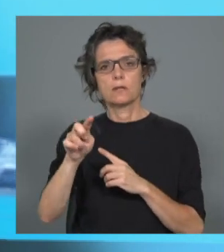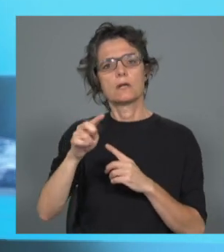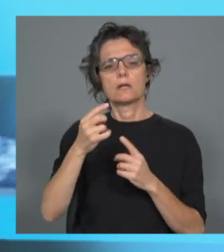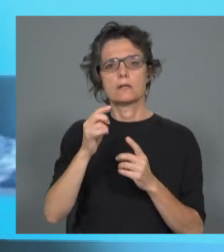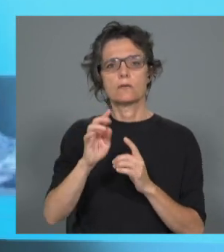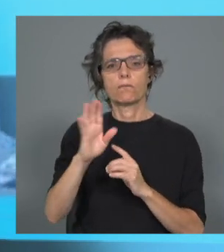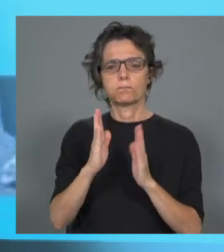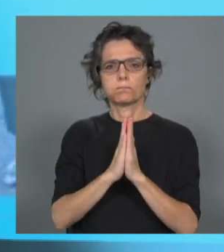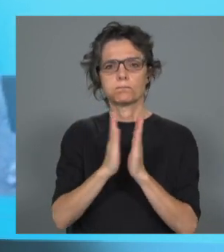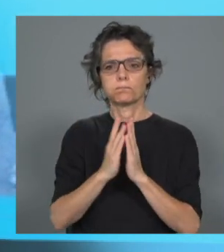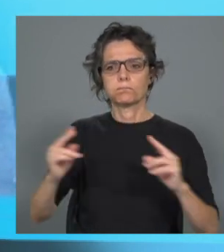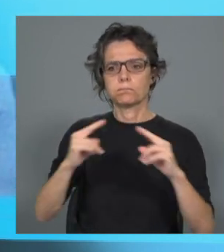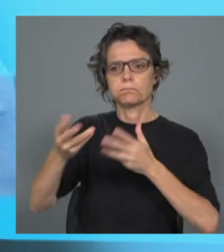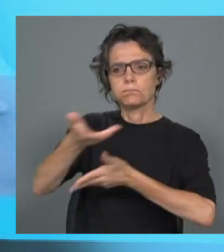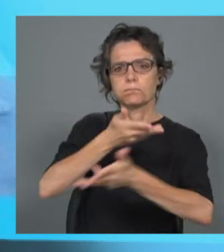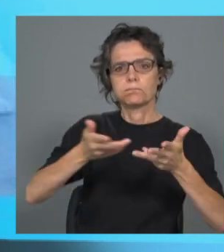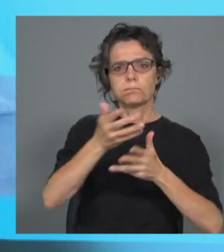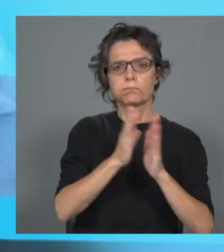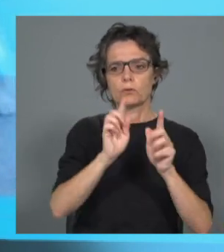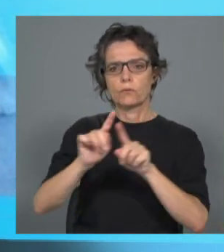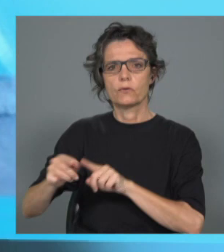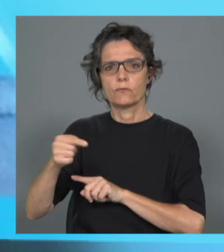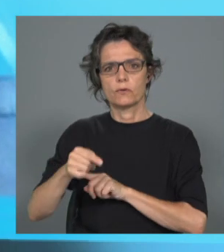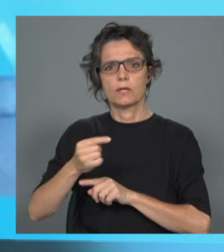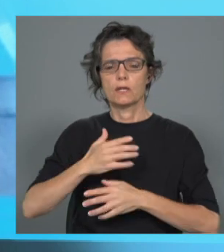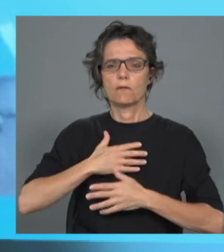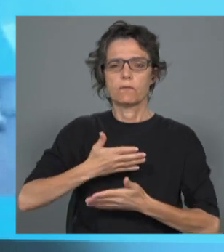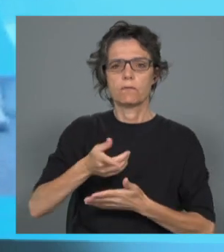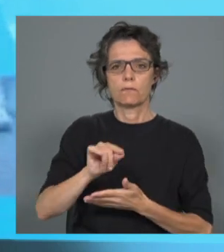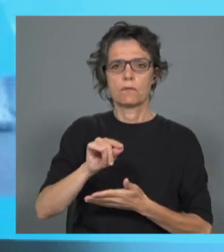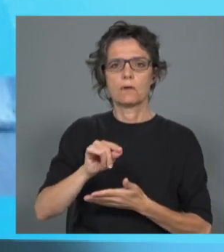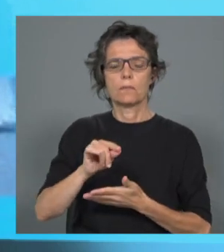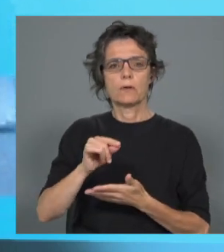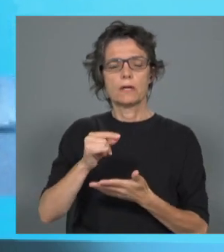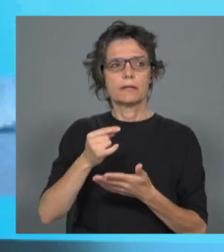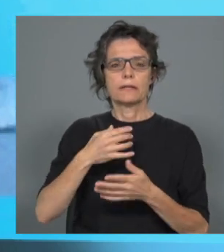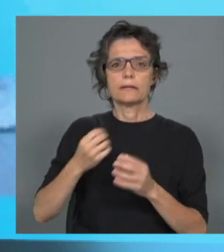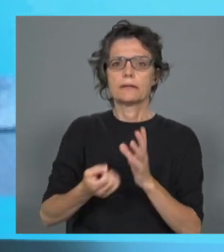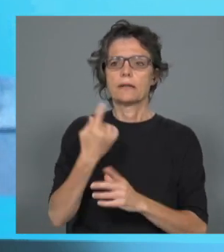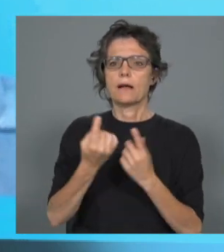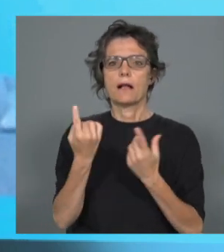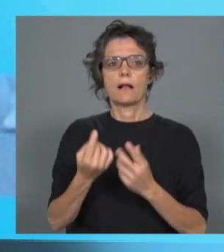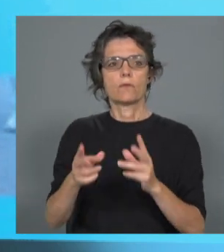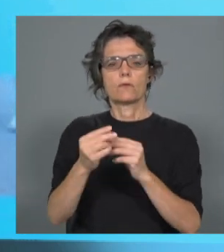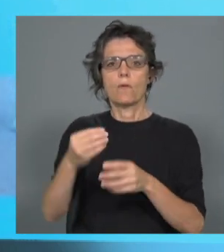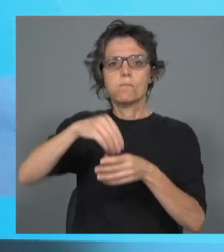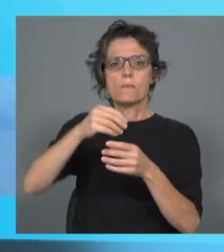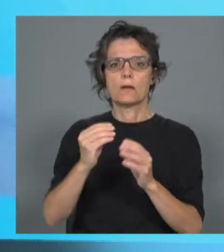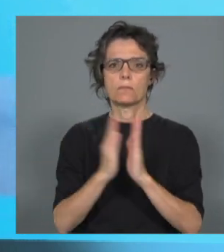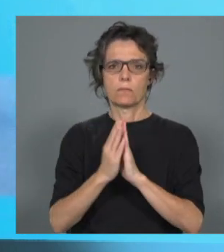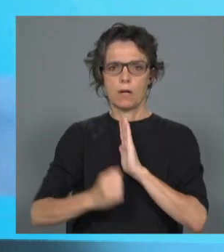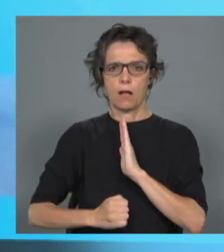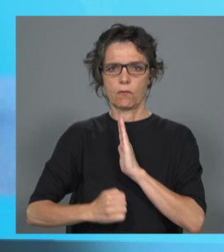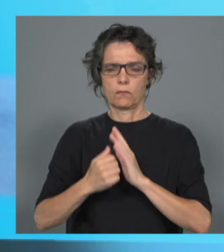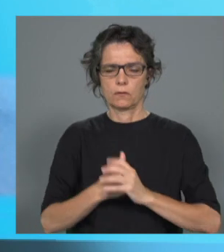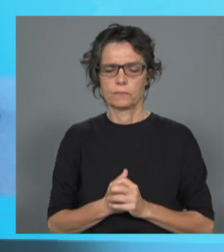promoveu encontros e partilha e tem revelado a vontade e o desejo de um itinerário renovado na Igreja Católica. Temos hoje